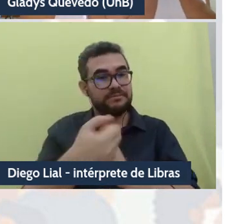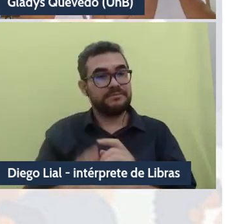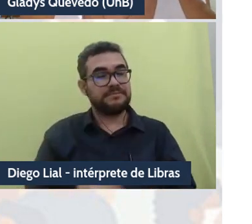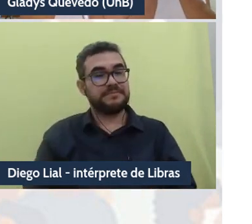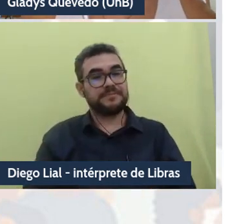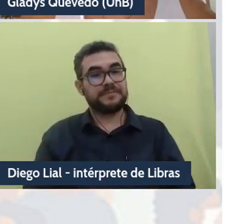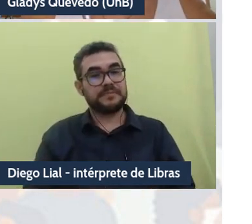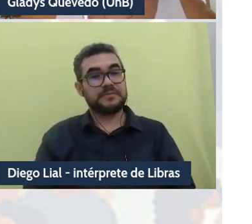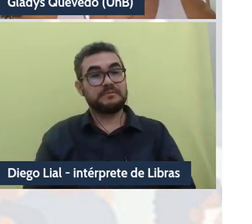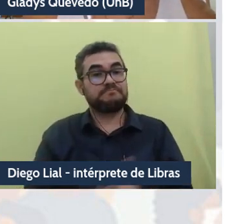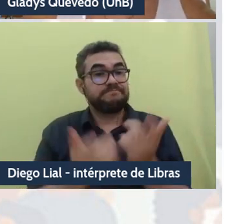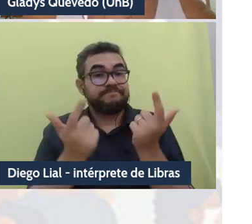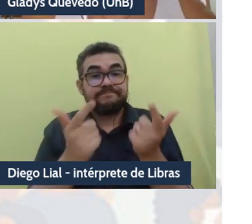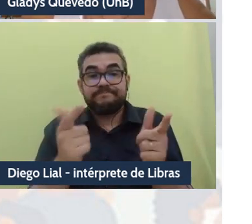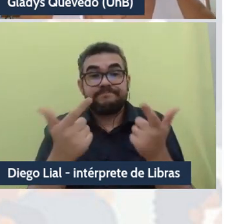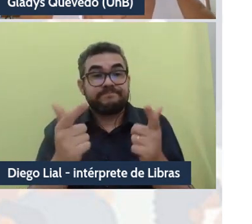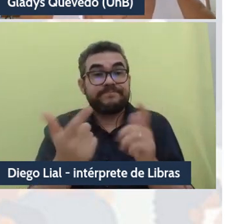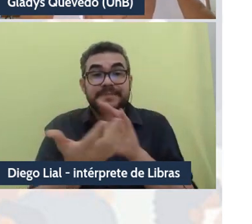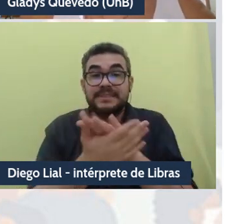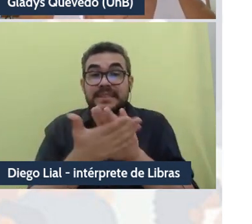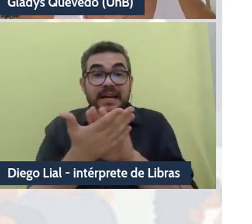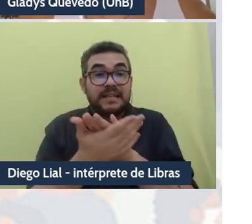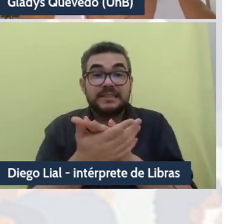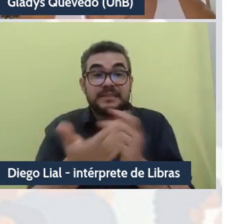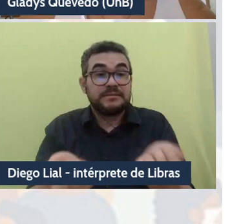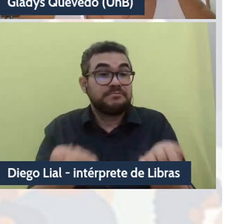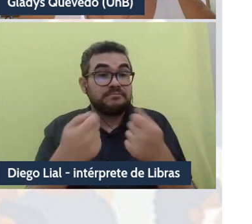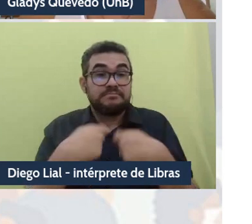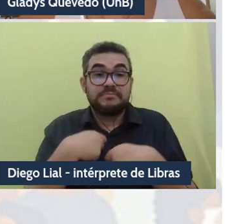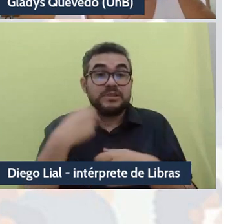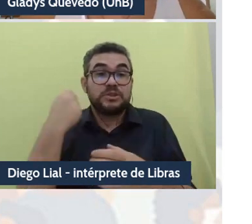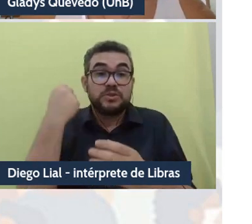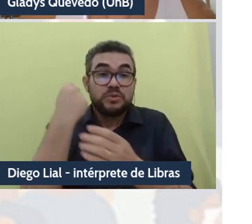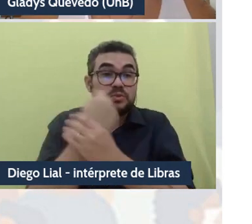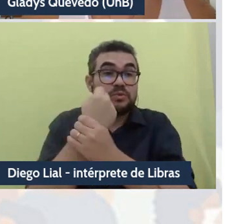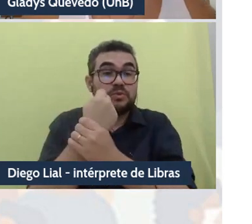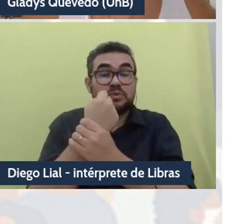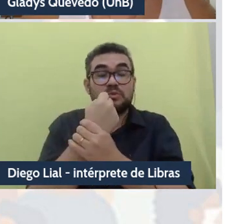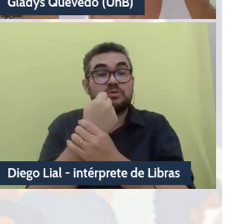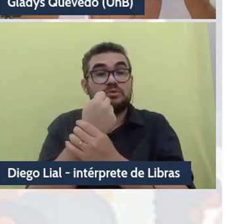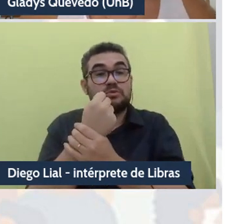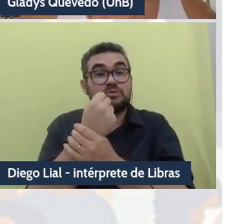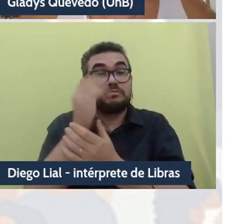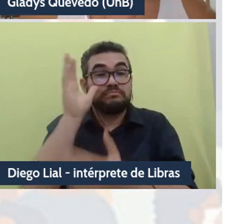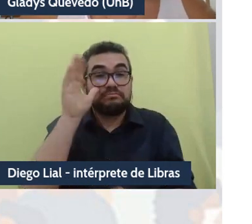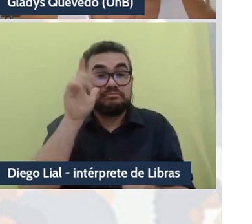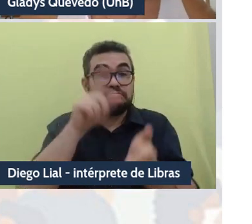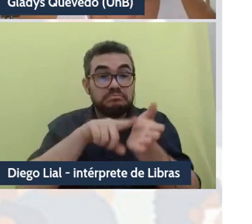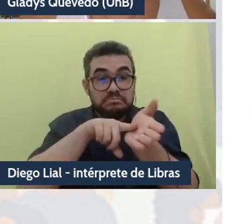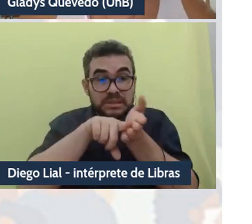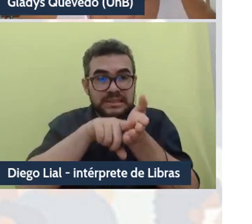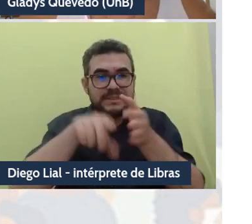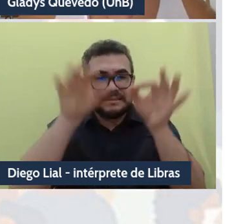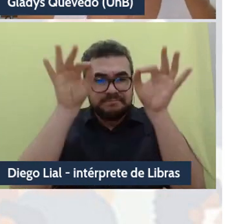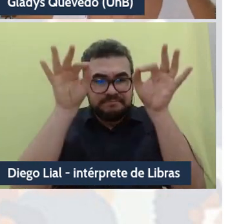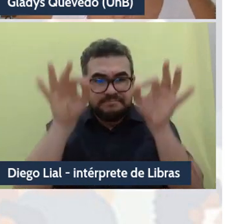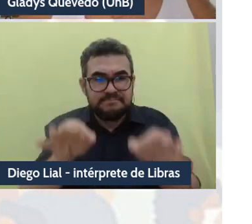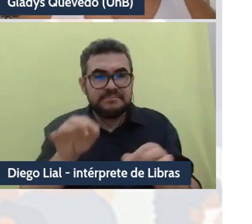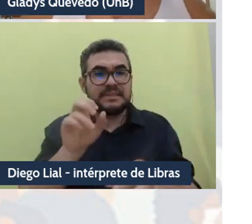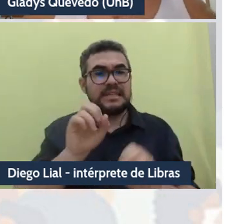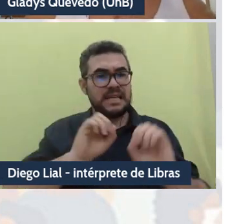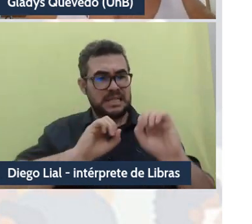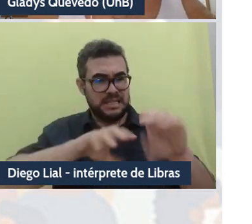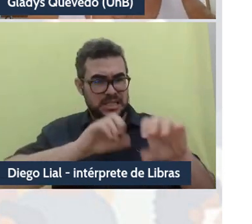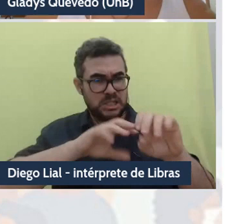nenhuma pesquisa que nos mostre se a qualidade do ensino, de fato, mudou. Então, é